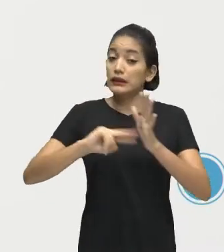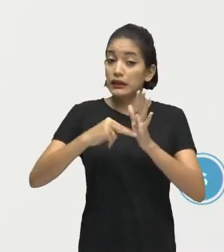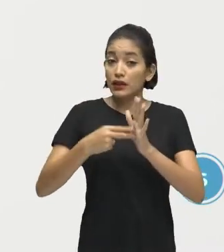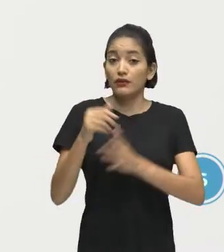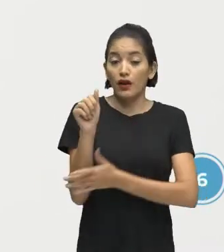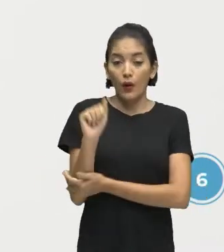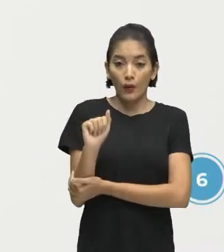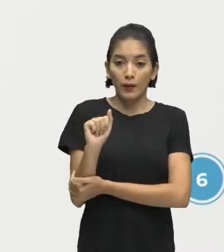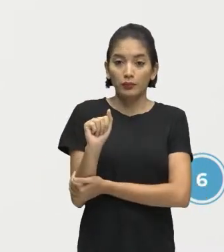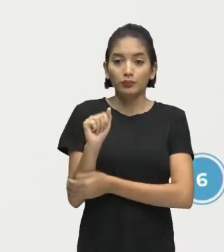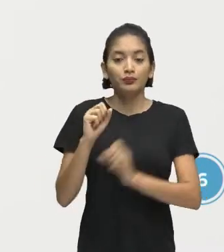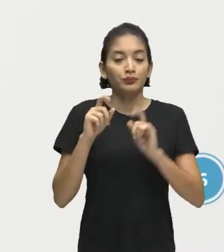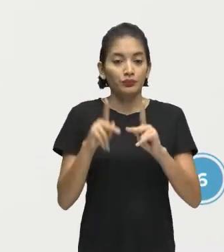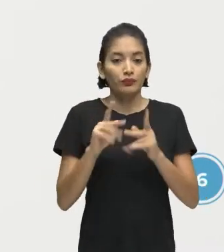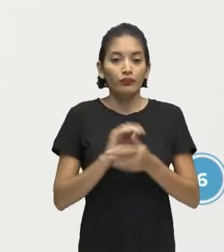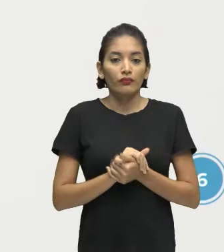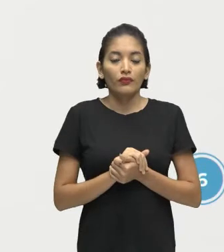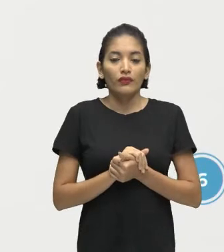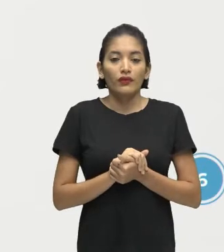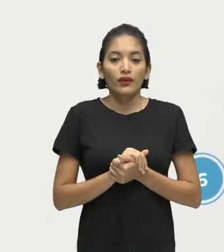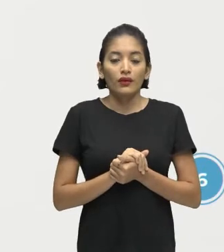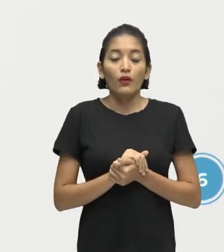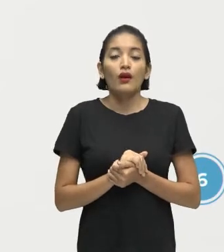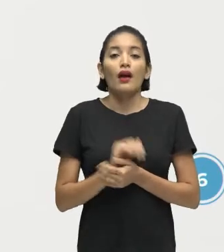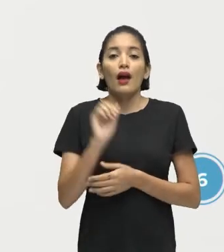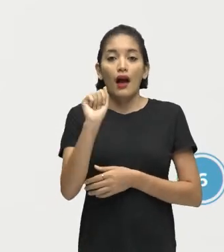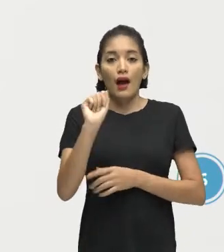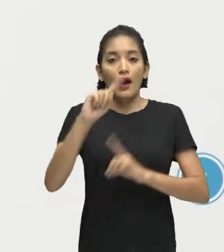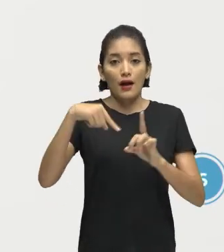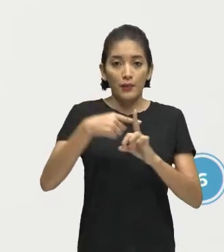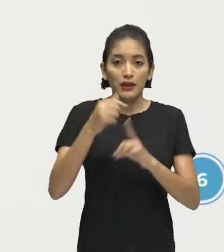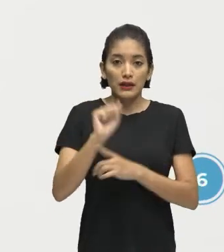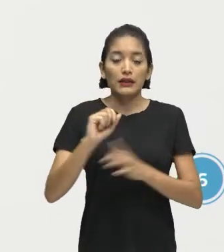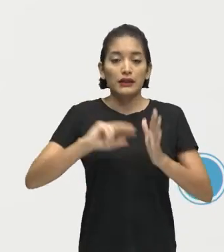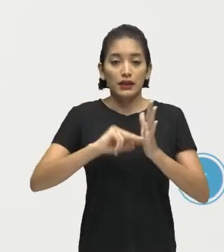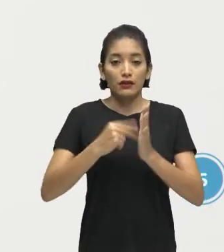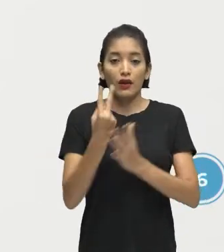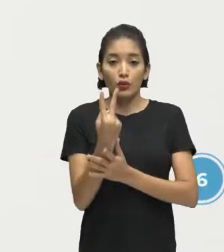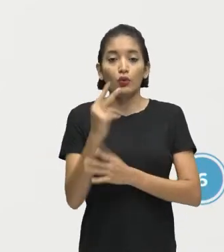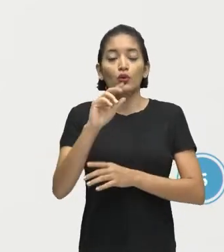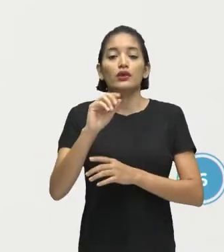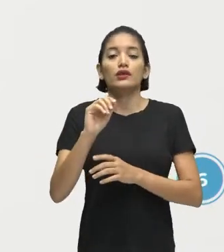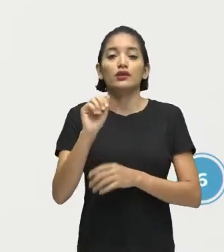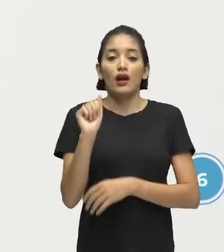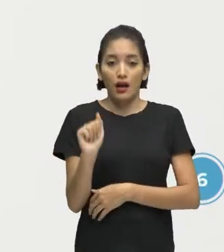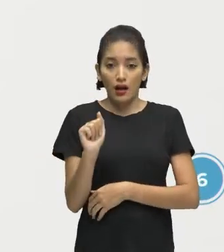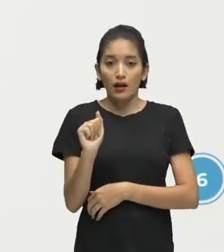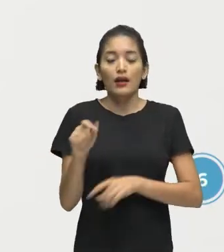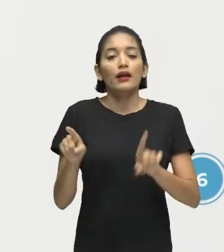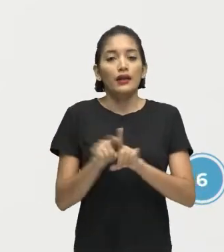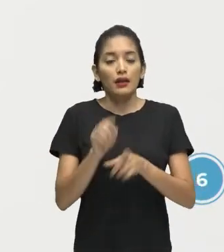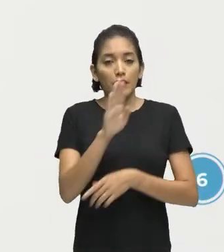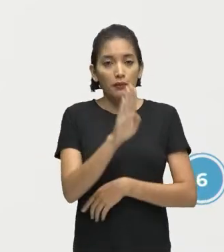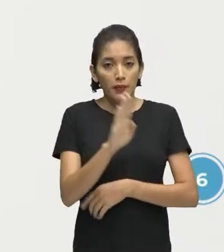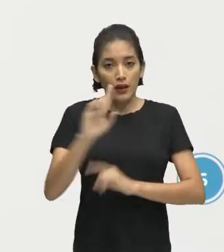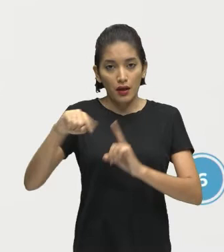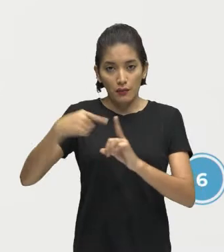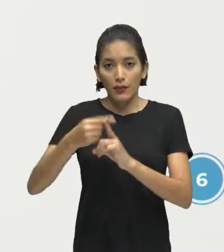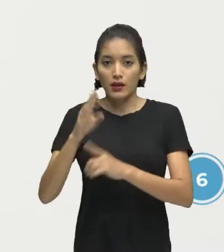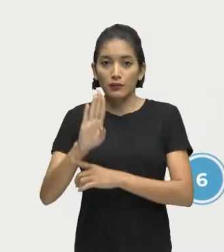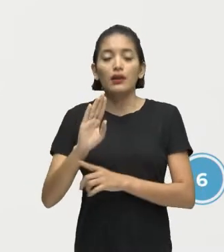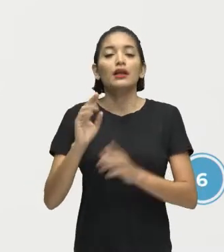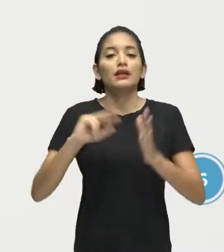A. Então, fica A mais A igual a 2A e da mesma forma, B mais B